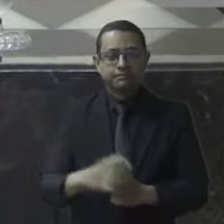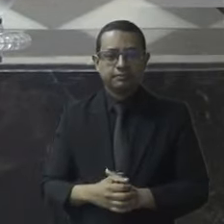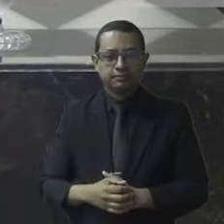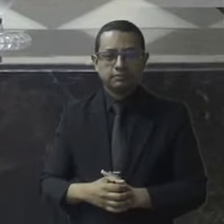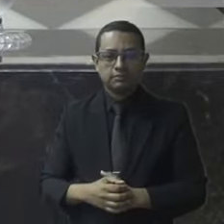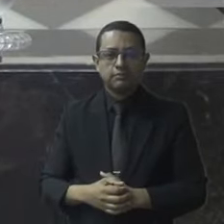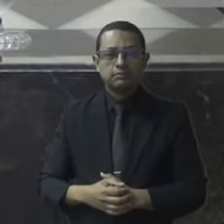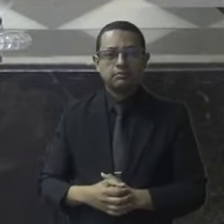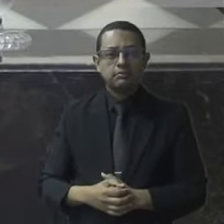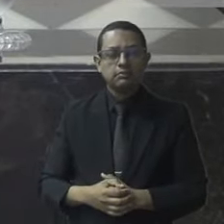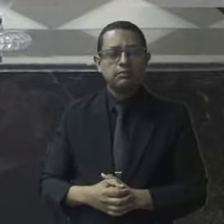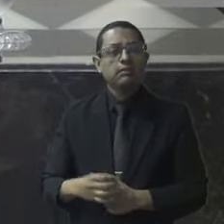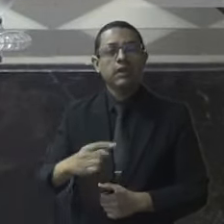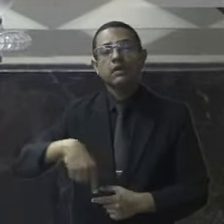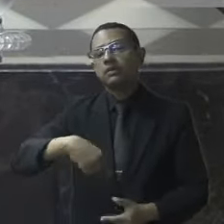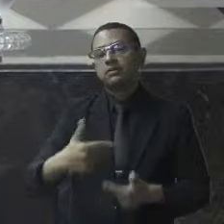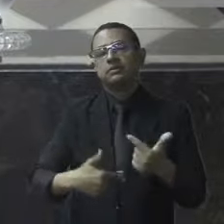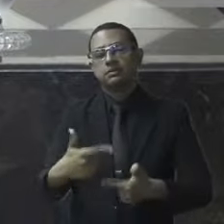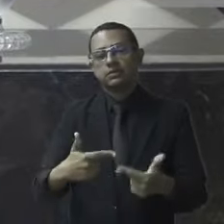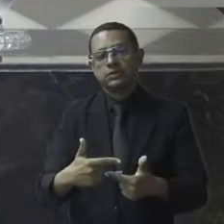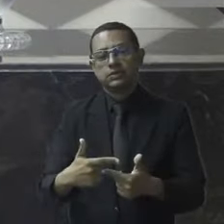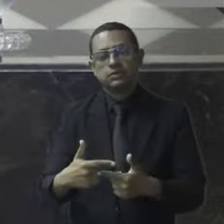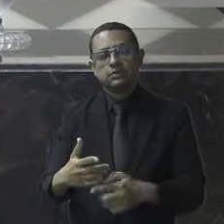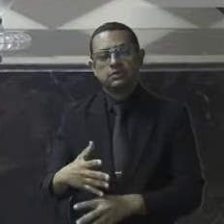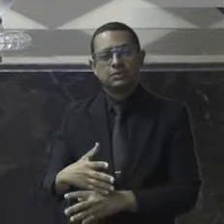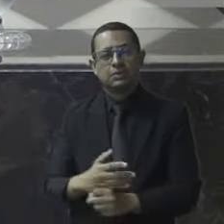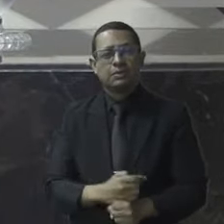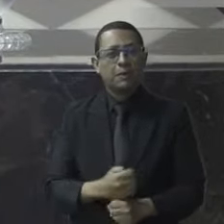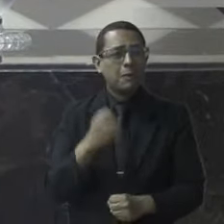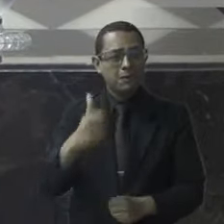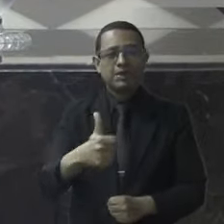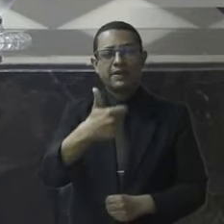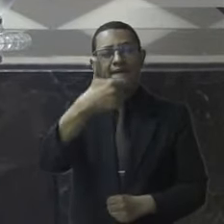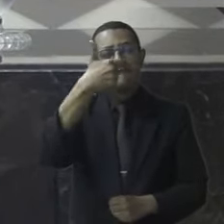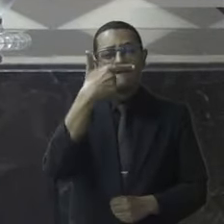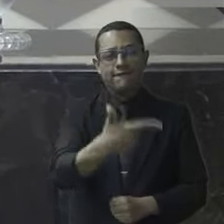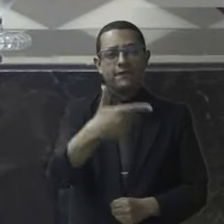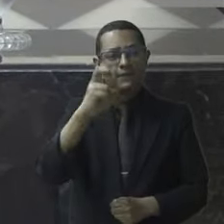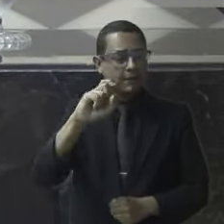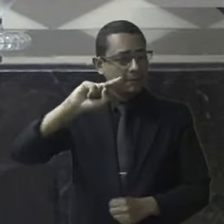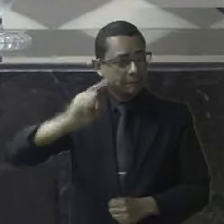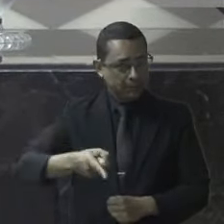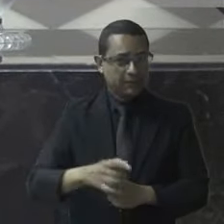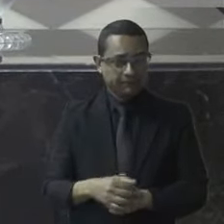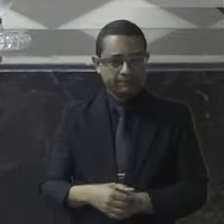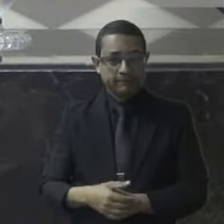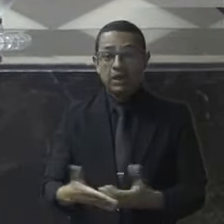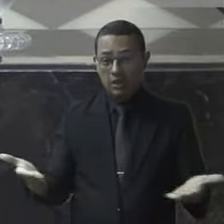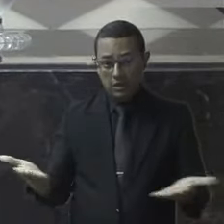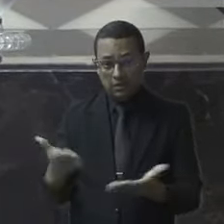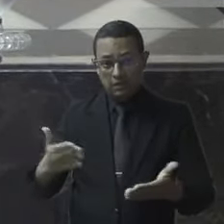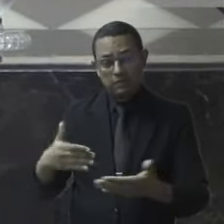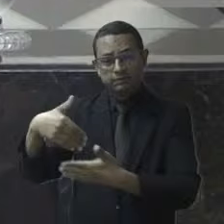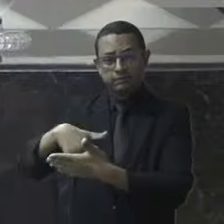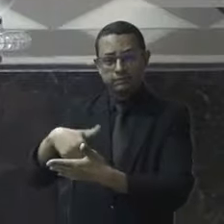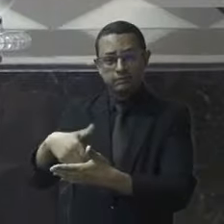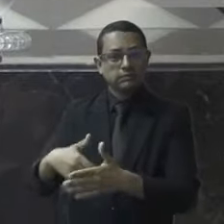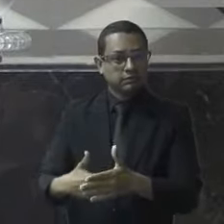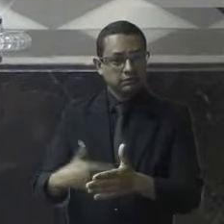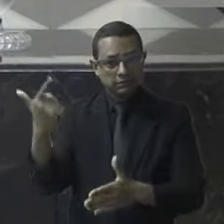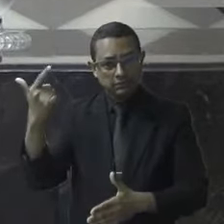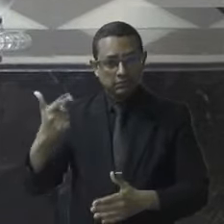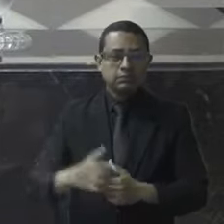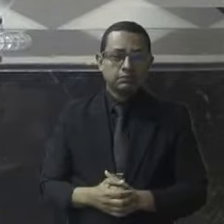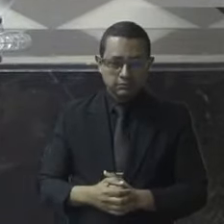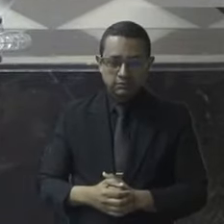trabalhamos com quase 25 mil homens. E agora, no segundo turno, nós